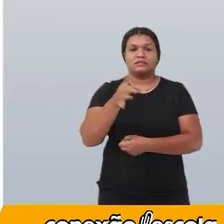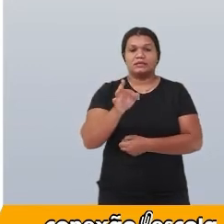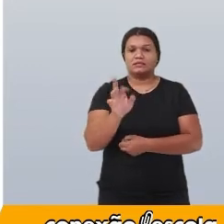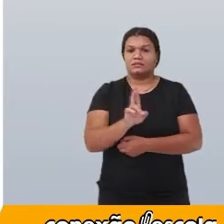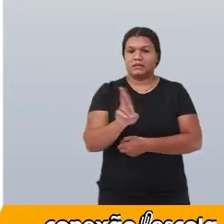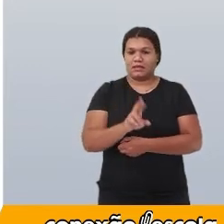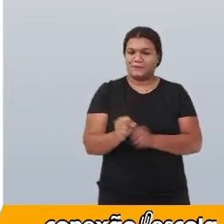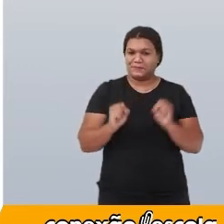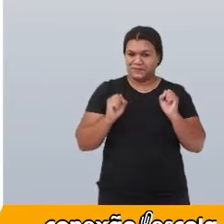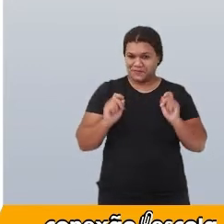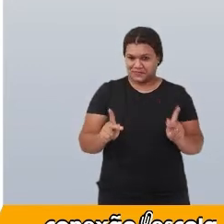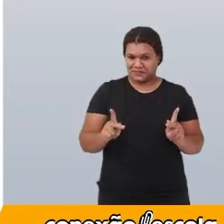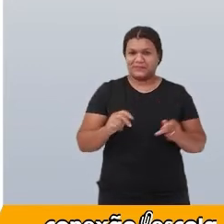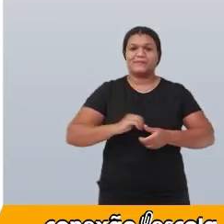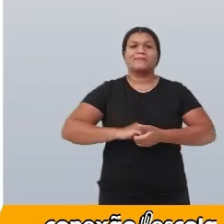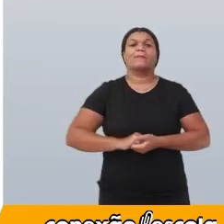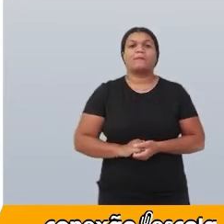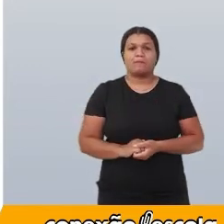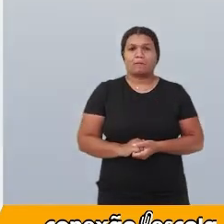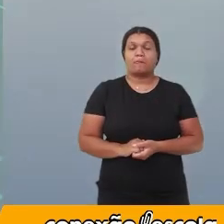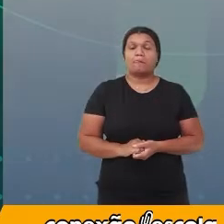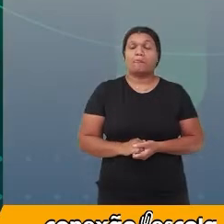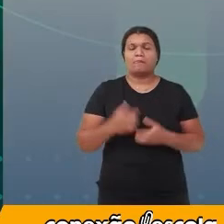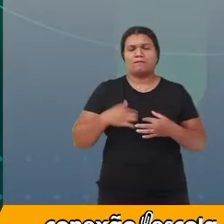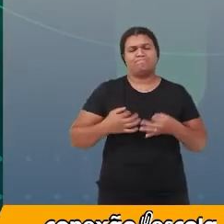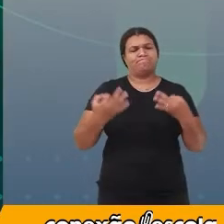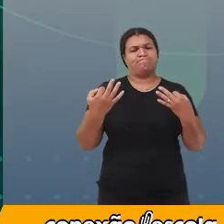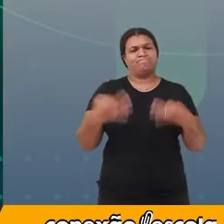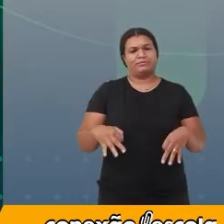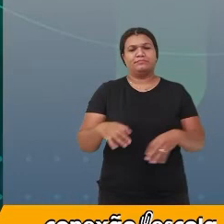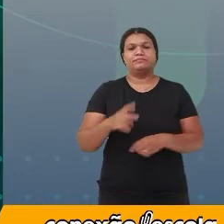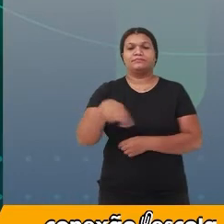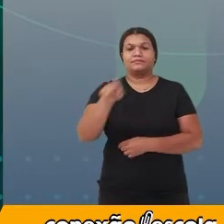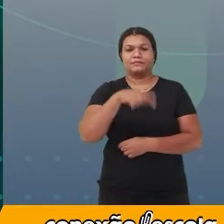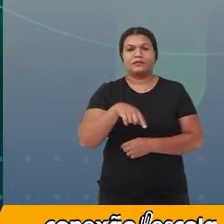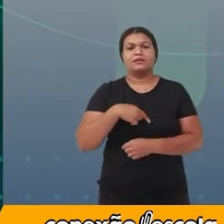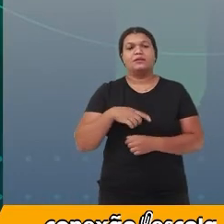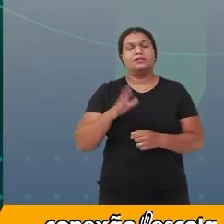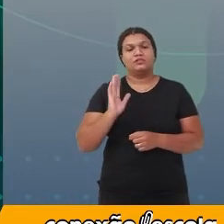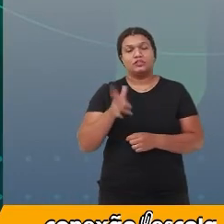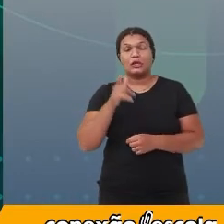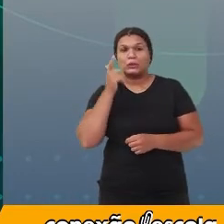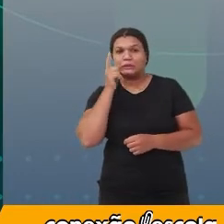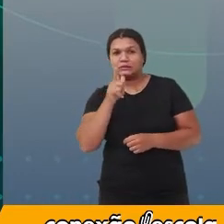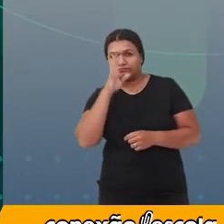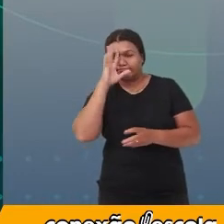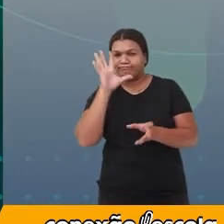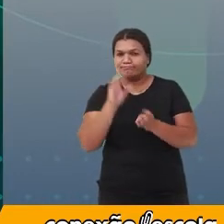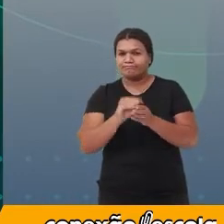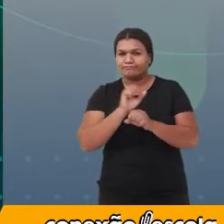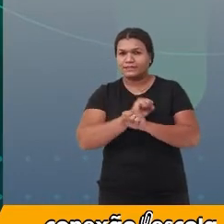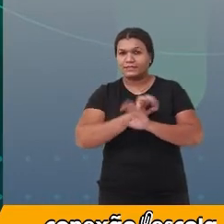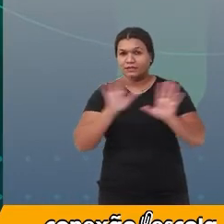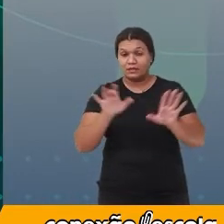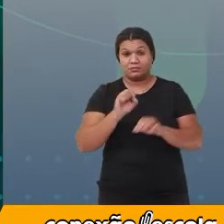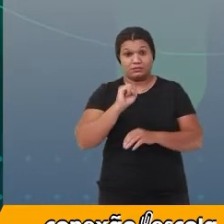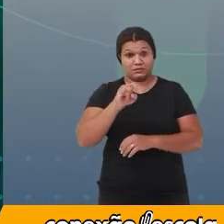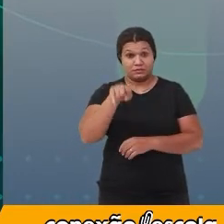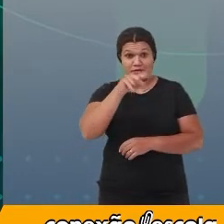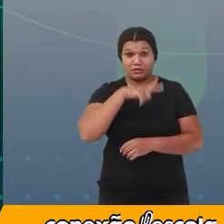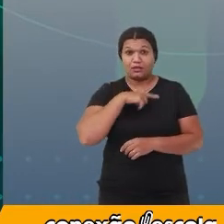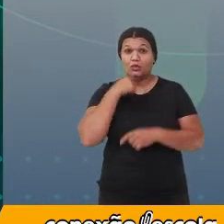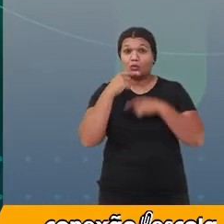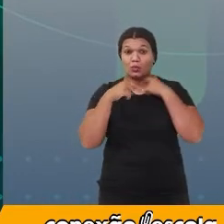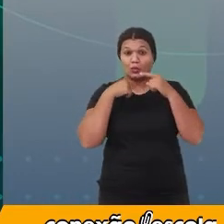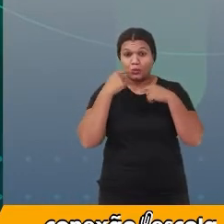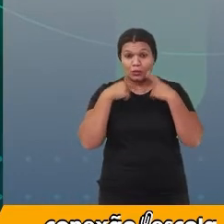R$910, certo? Eu tenho certeza que você está entendendo. E caso tenha